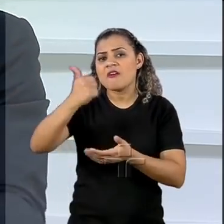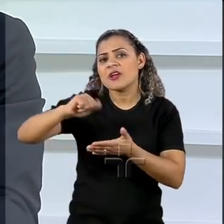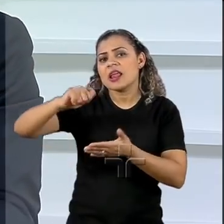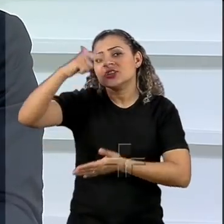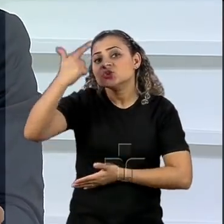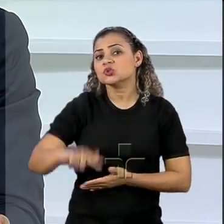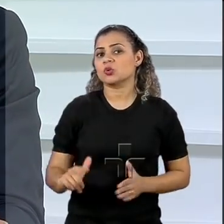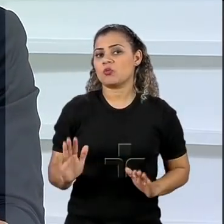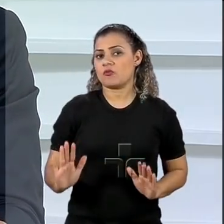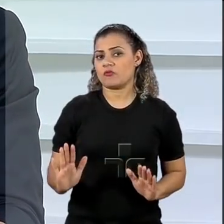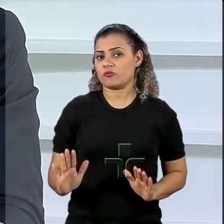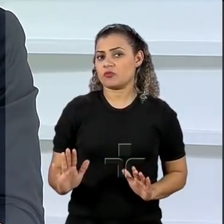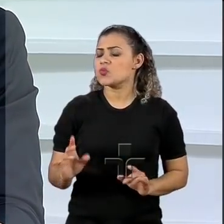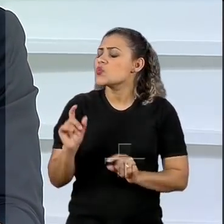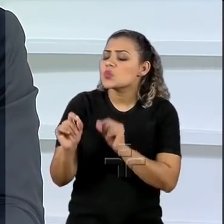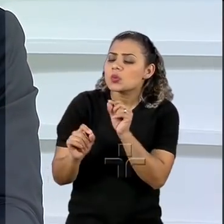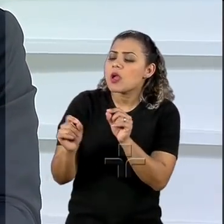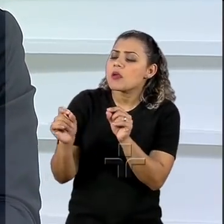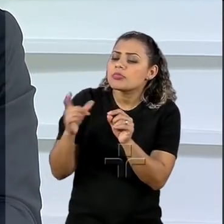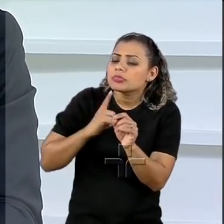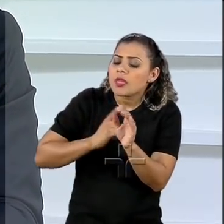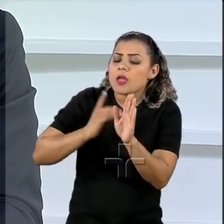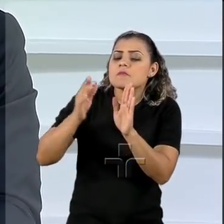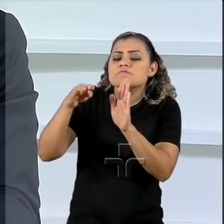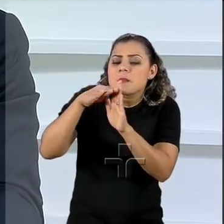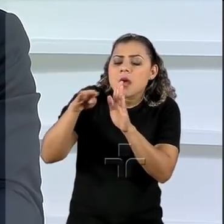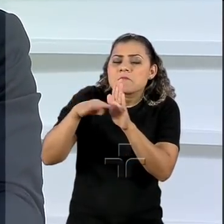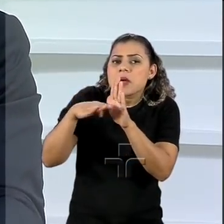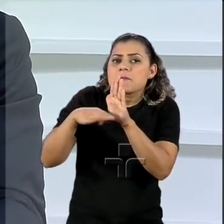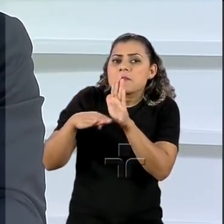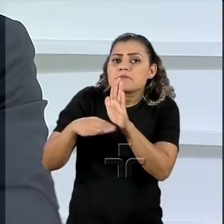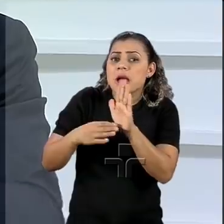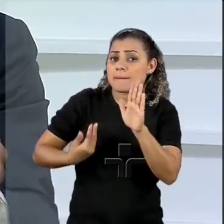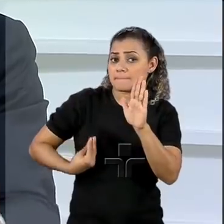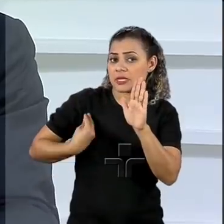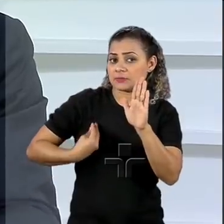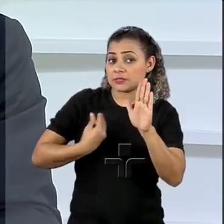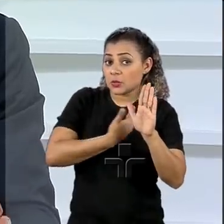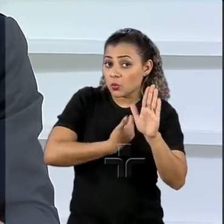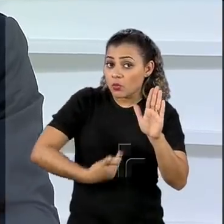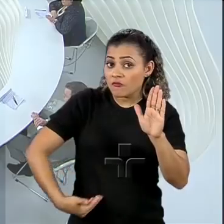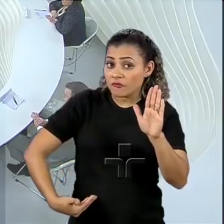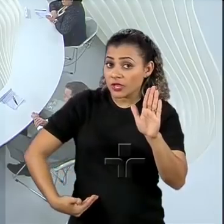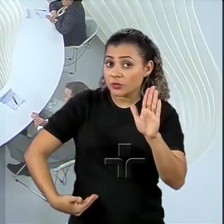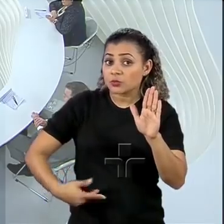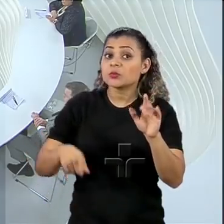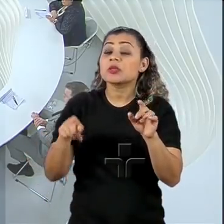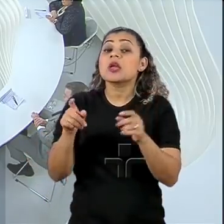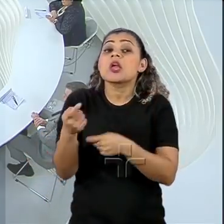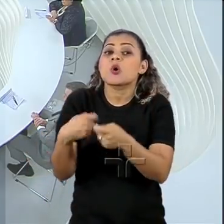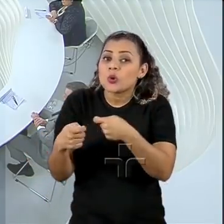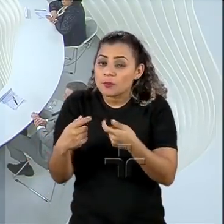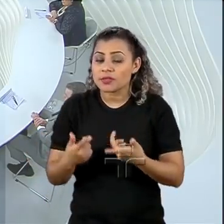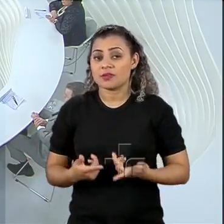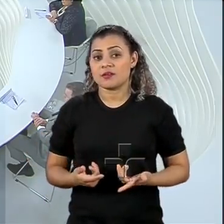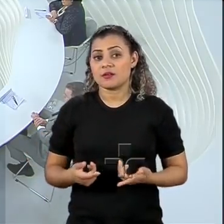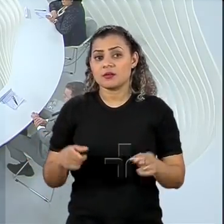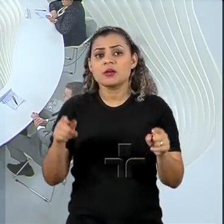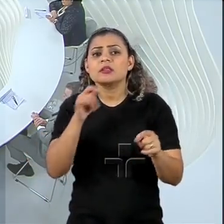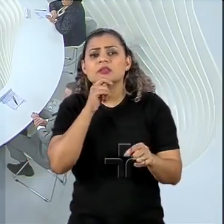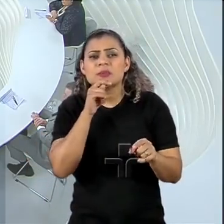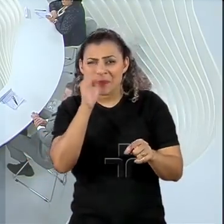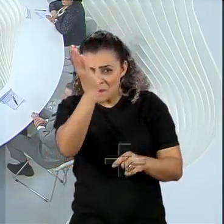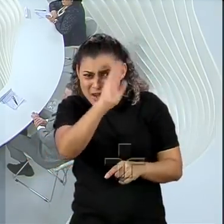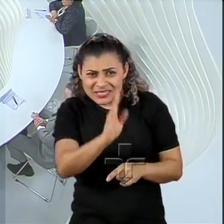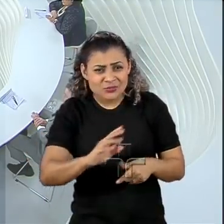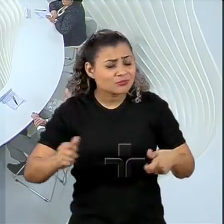reavaliação do conjunto de propriedades e de participação do Estado na economia. Isso tem que ser feito, isso é urgente. O custo do Brasil de tudo isso é